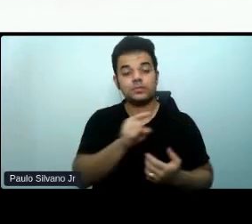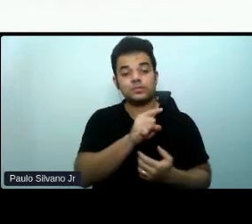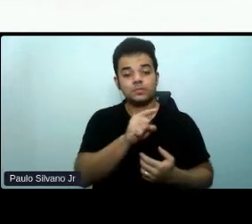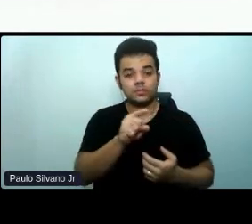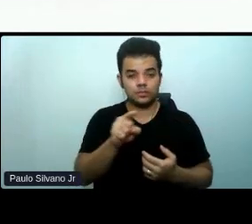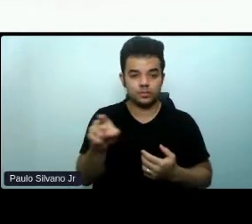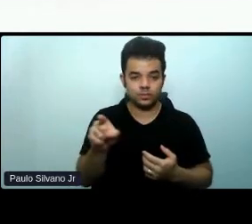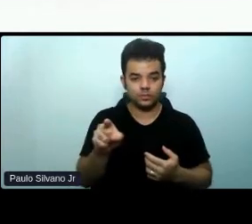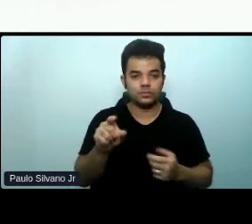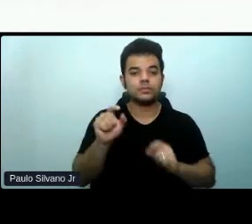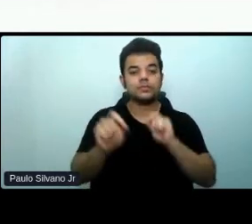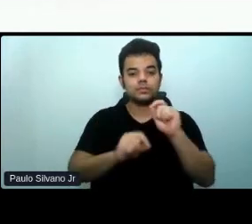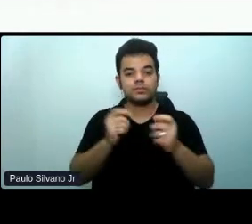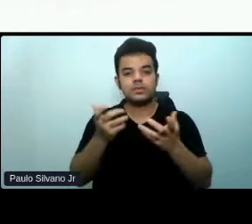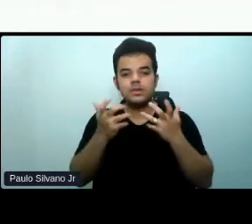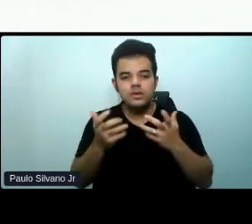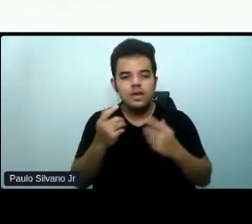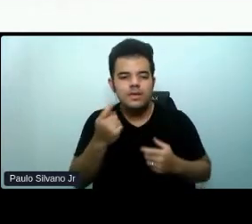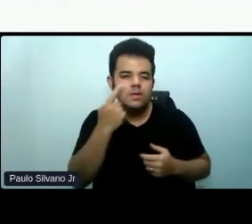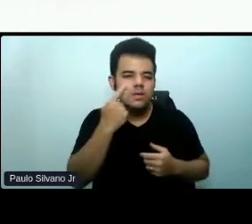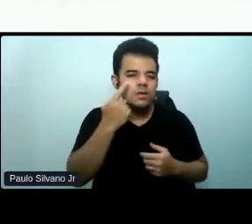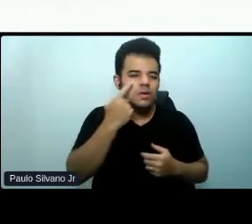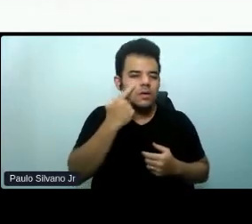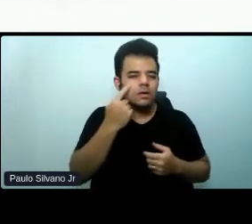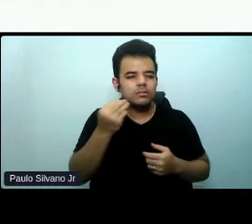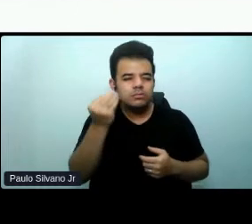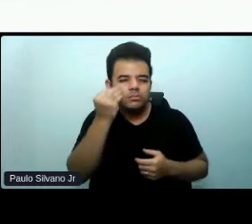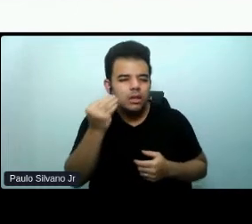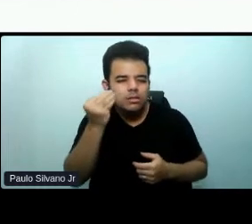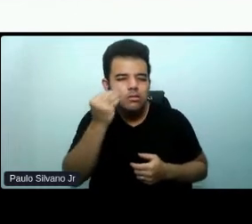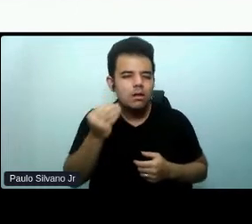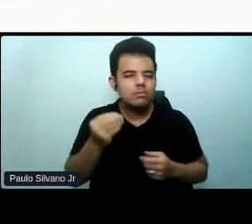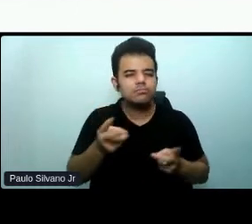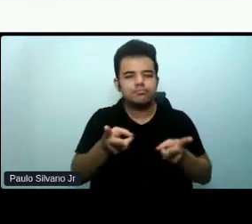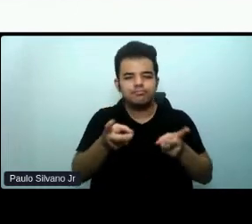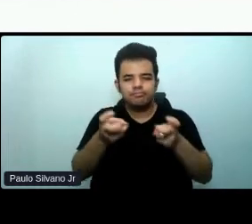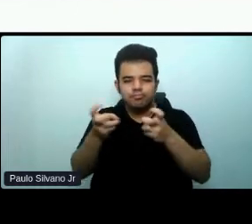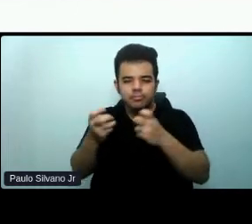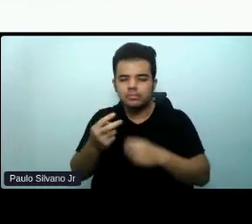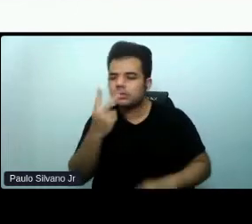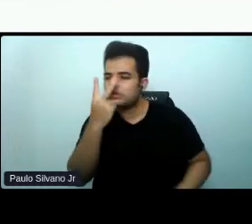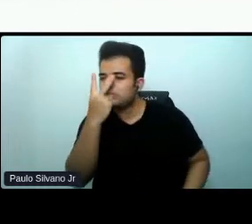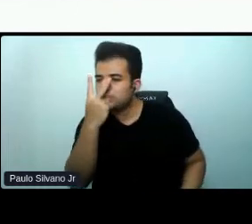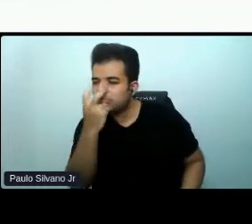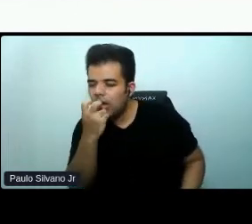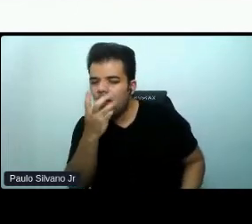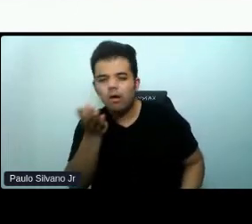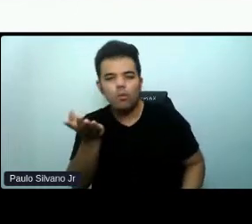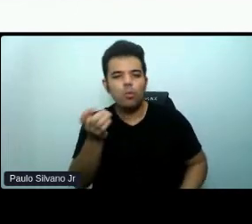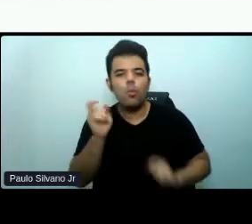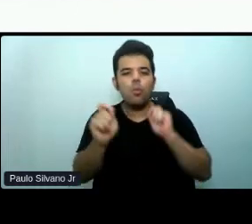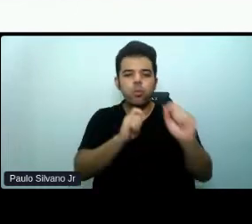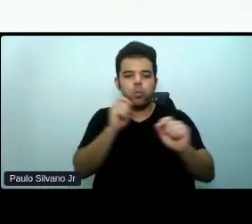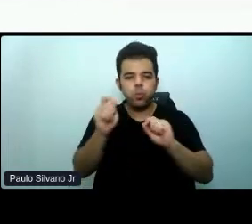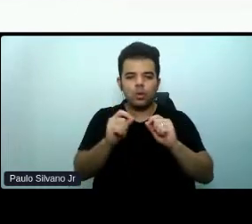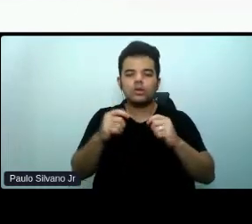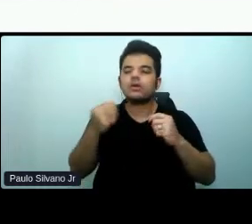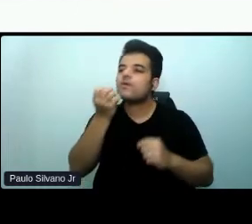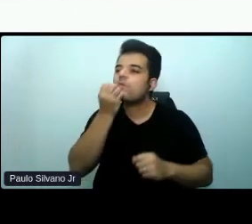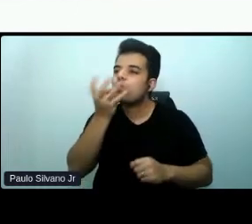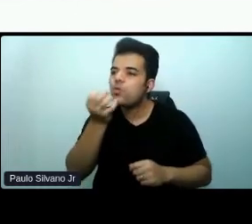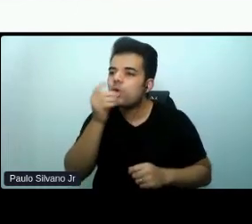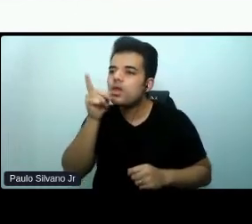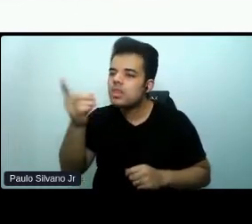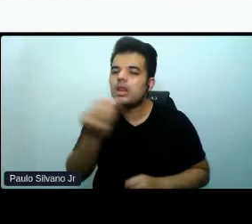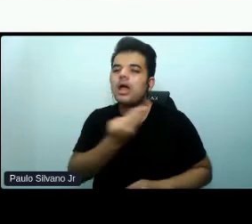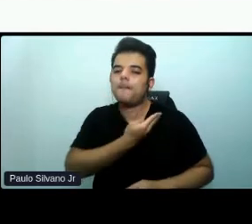tanto que quando eu quero ver alguma coisa voltada a um cego, eu vou coletar informações com